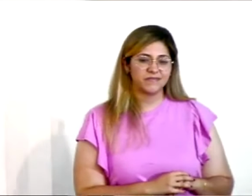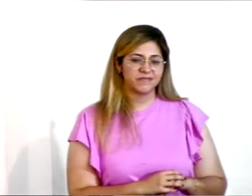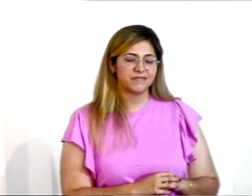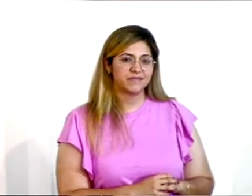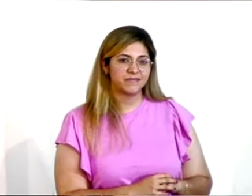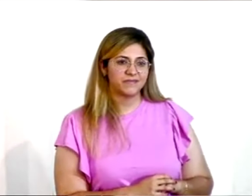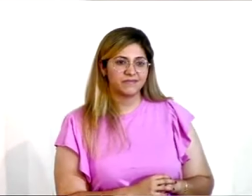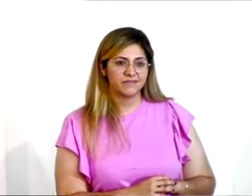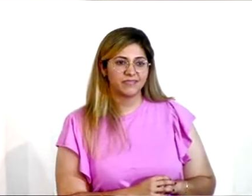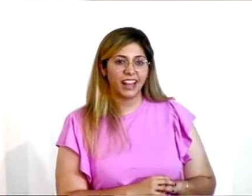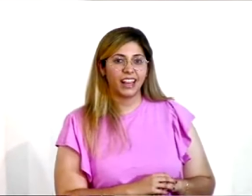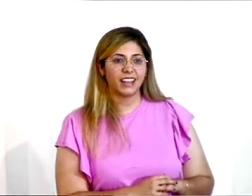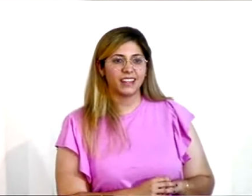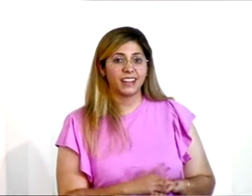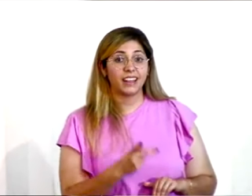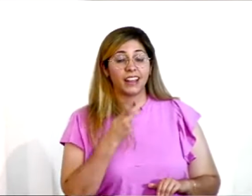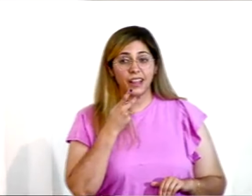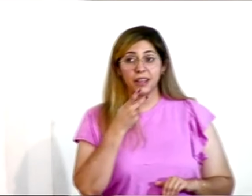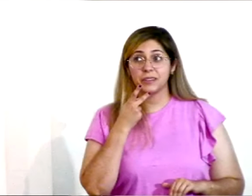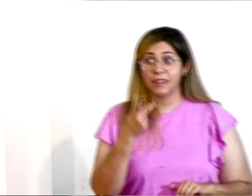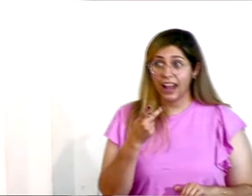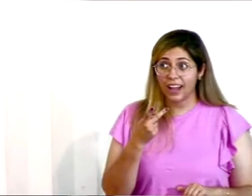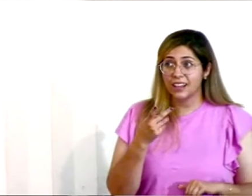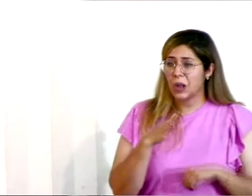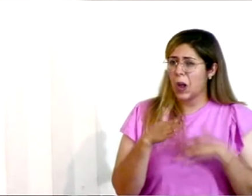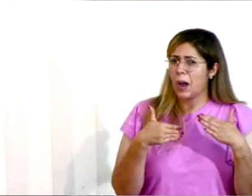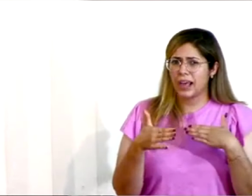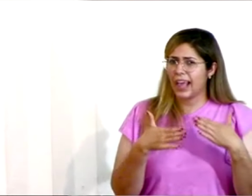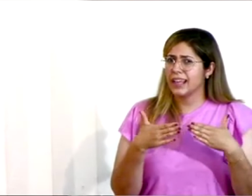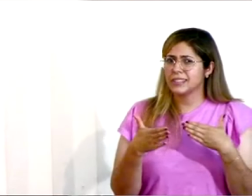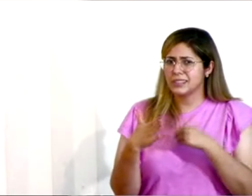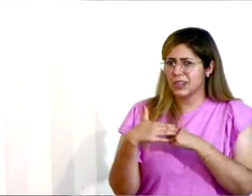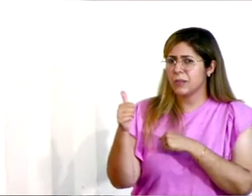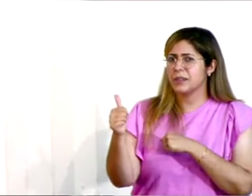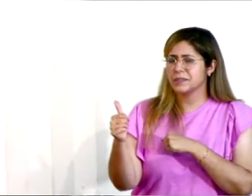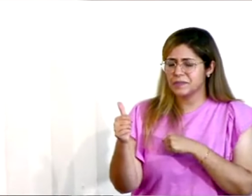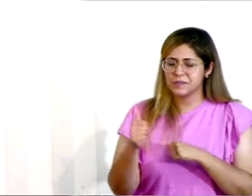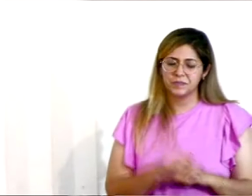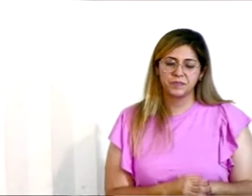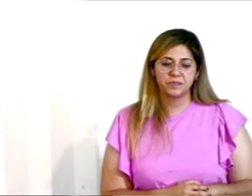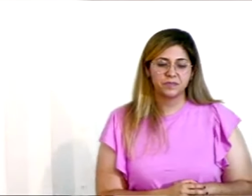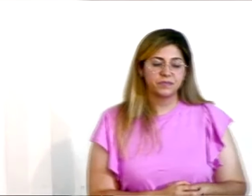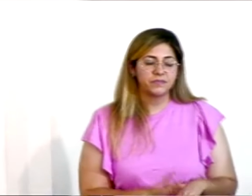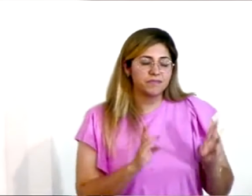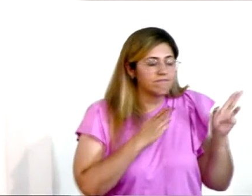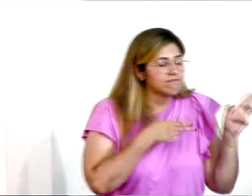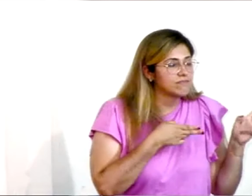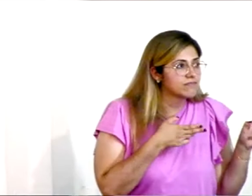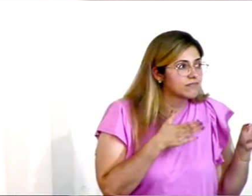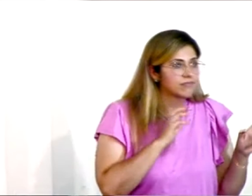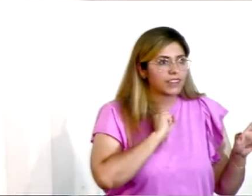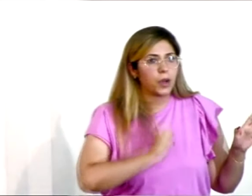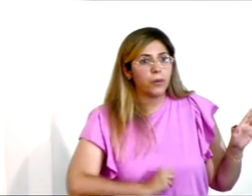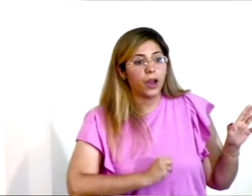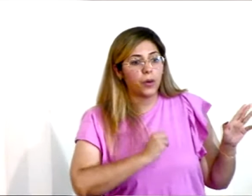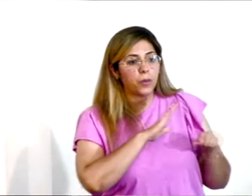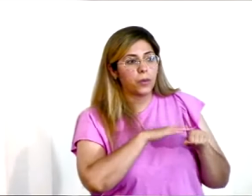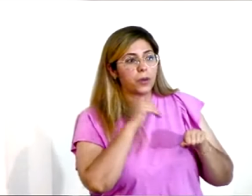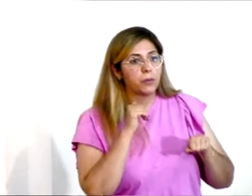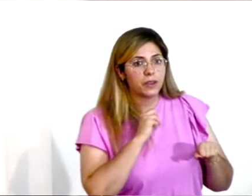doce, fala com quem estiver te chamando. E então de novo, Samuel.